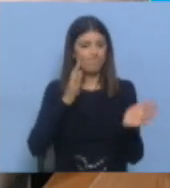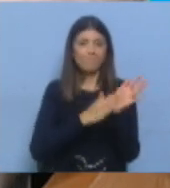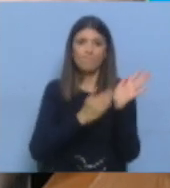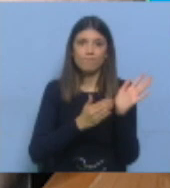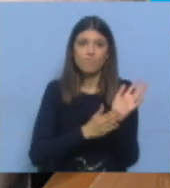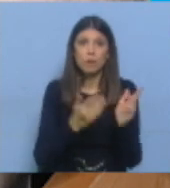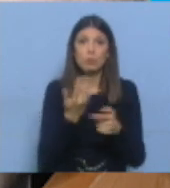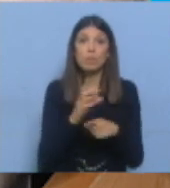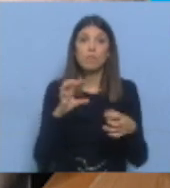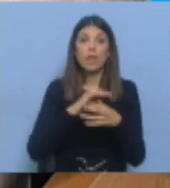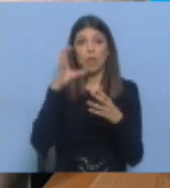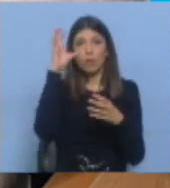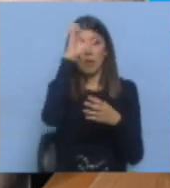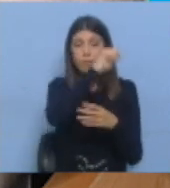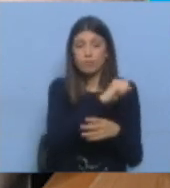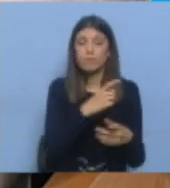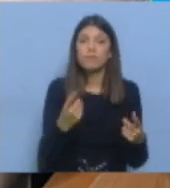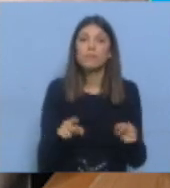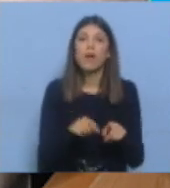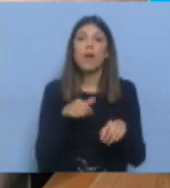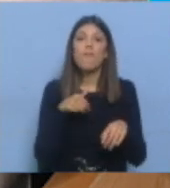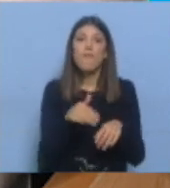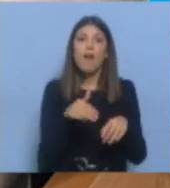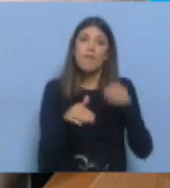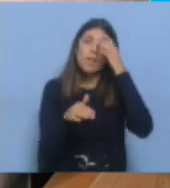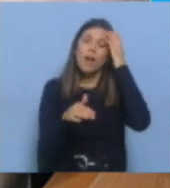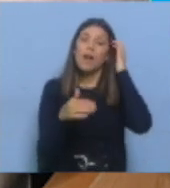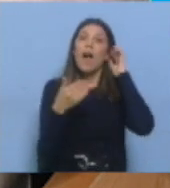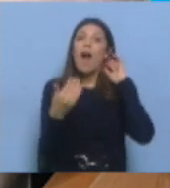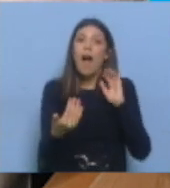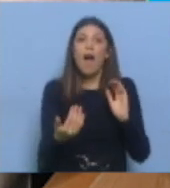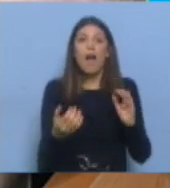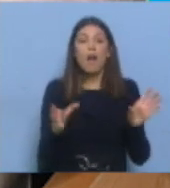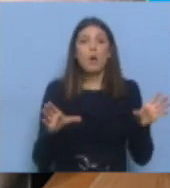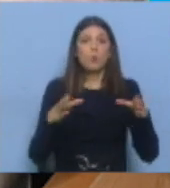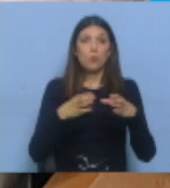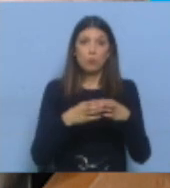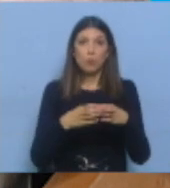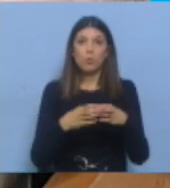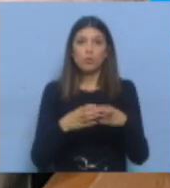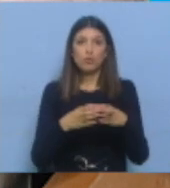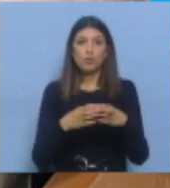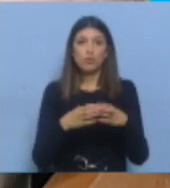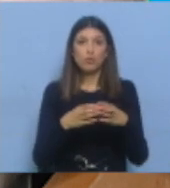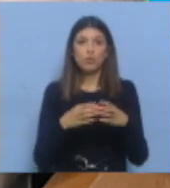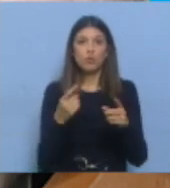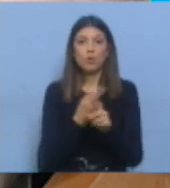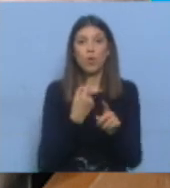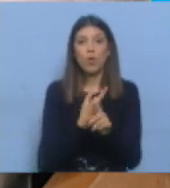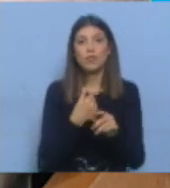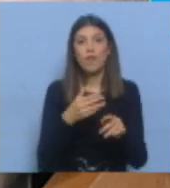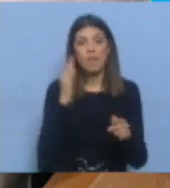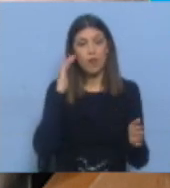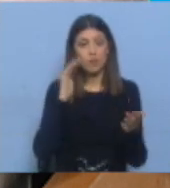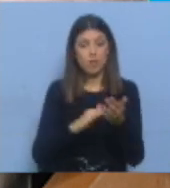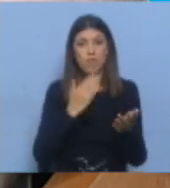reforma da parte económica e financeira, há um conjunto de medidas tomadas que começam a dar resultados. Mas há um processo em tribunal ainda neste momento,